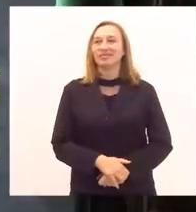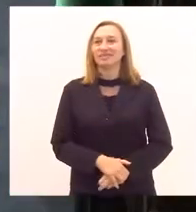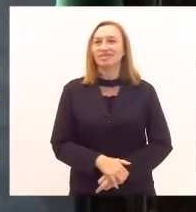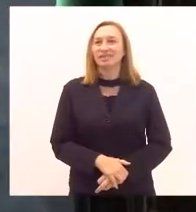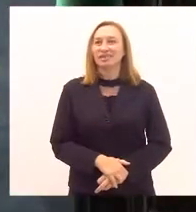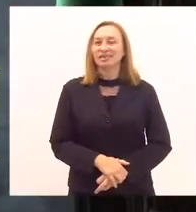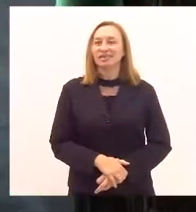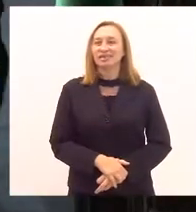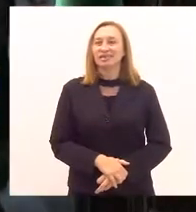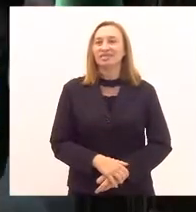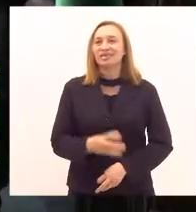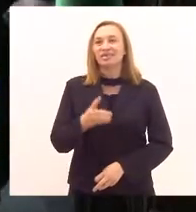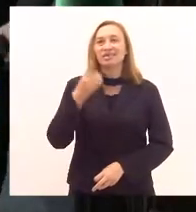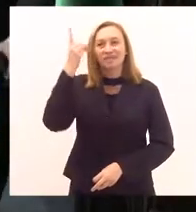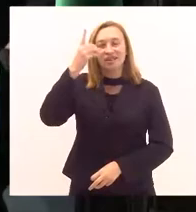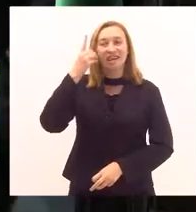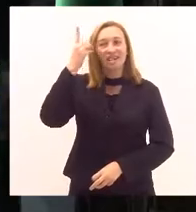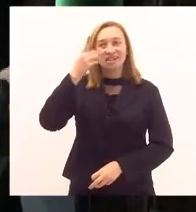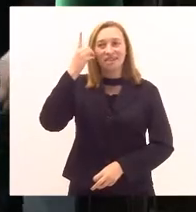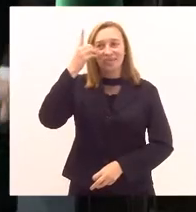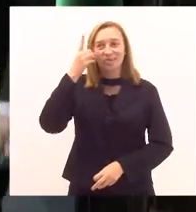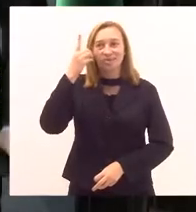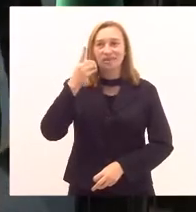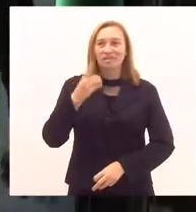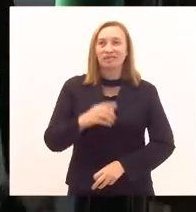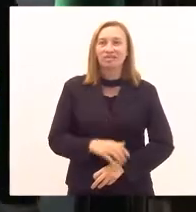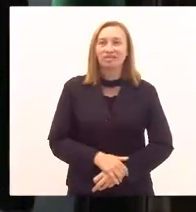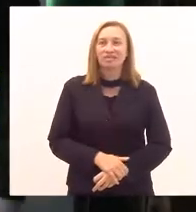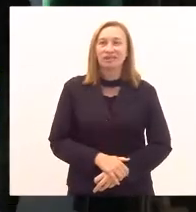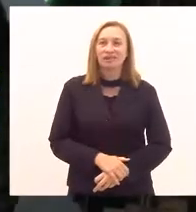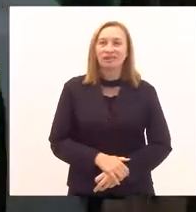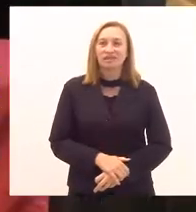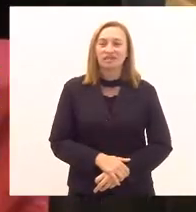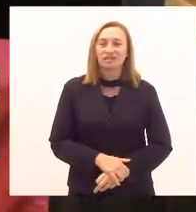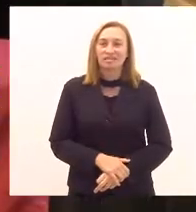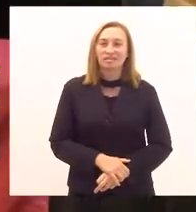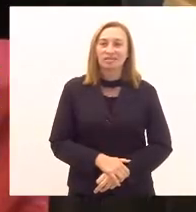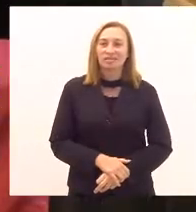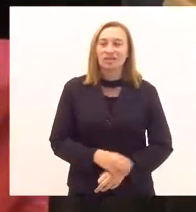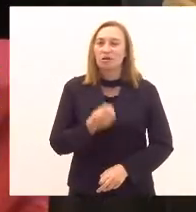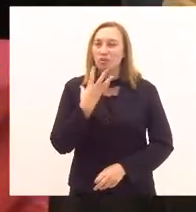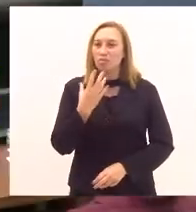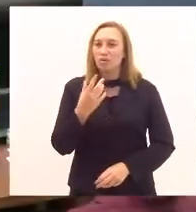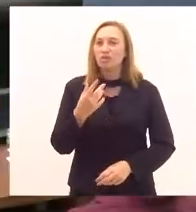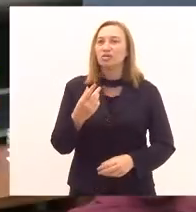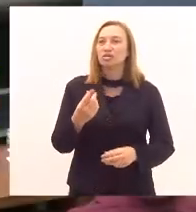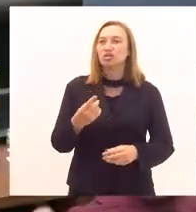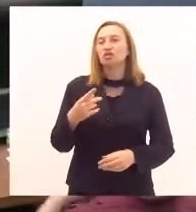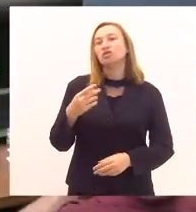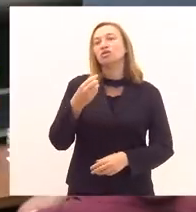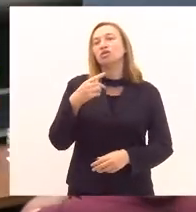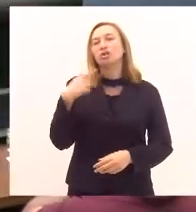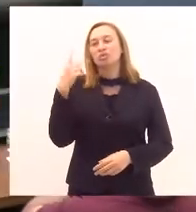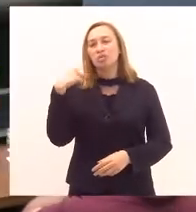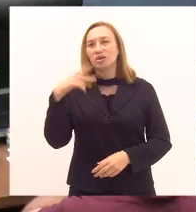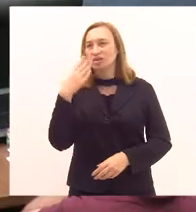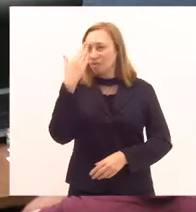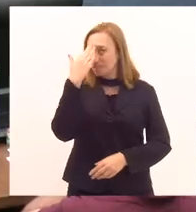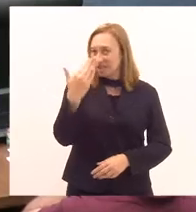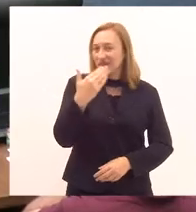pessoas sabem, eu sou um deputado de oposição. A gente não faz oposição às boas políticas, não fazemos oposição às pessoas.